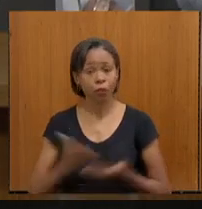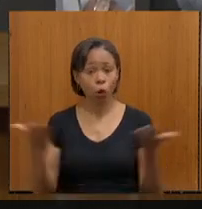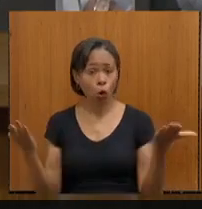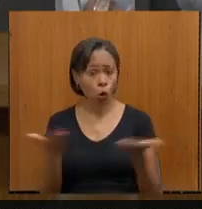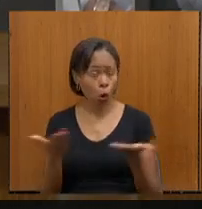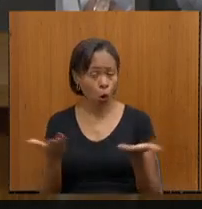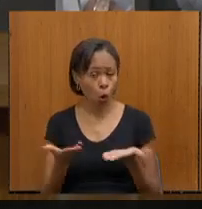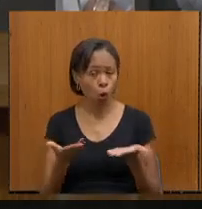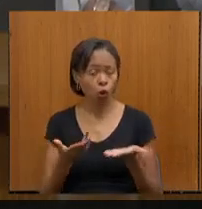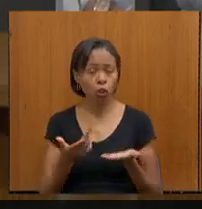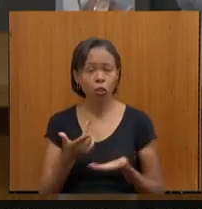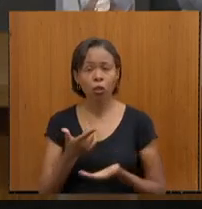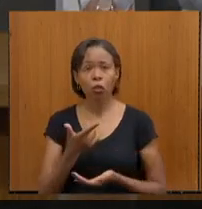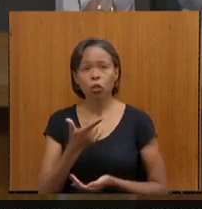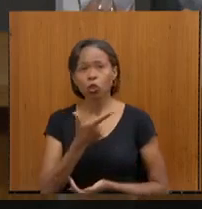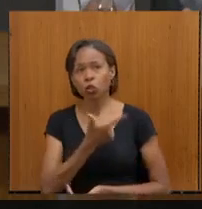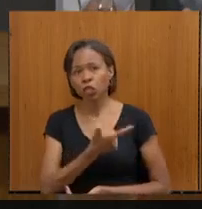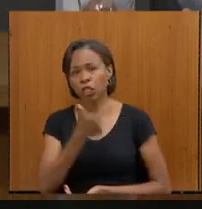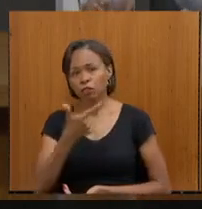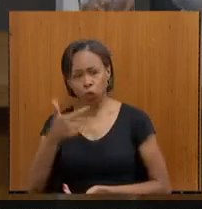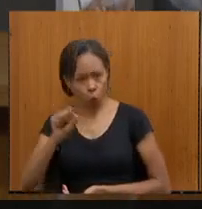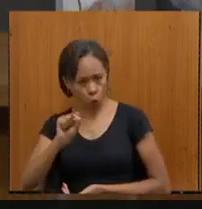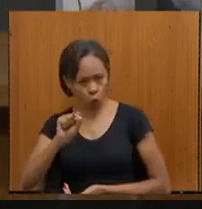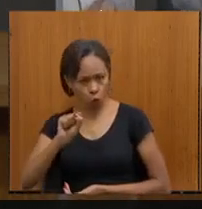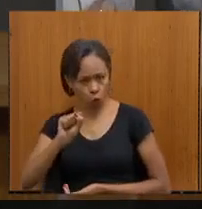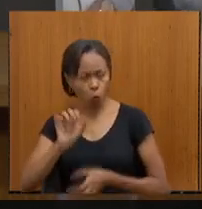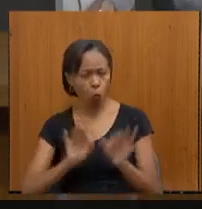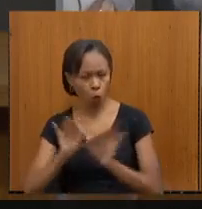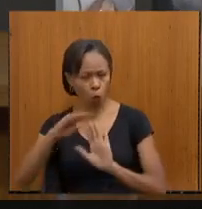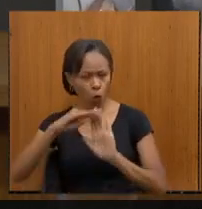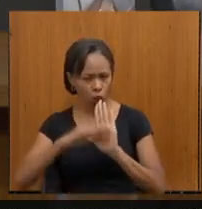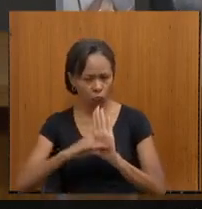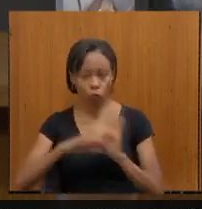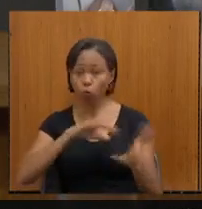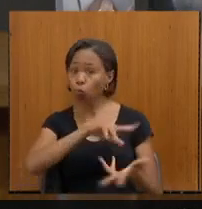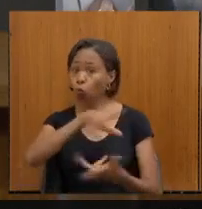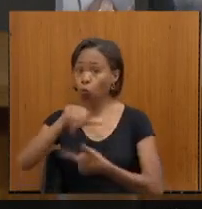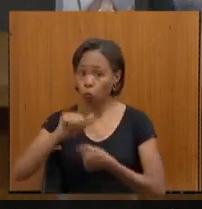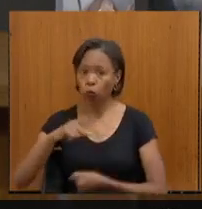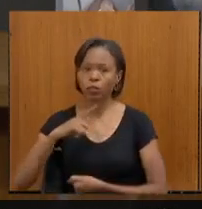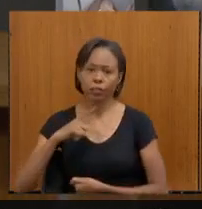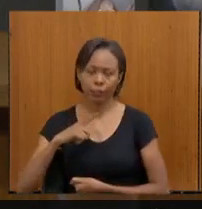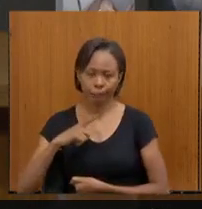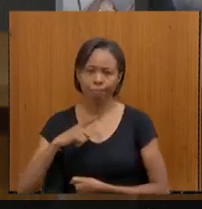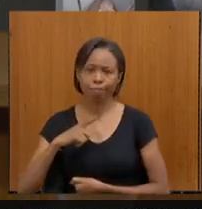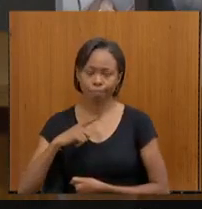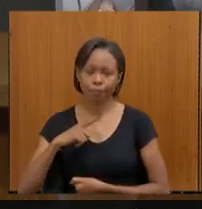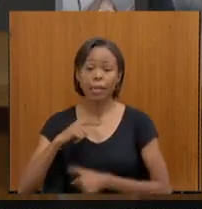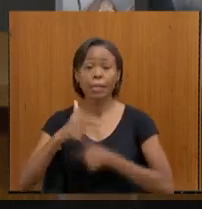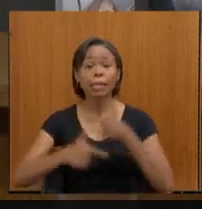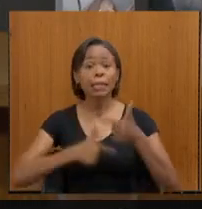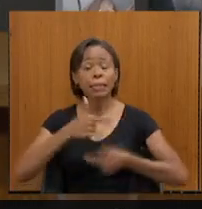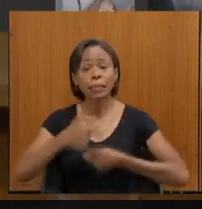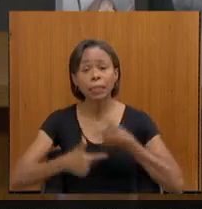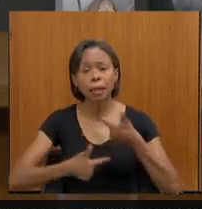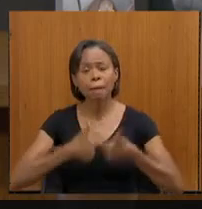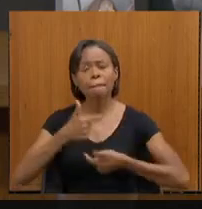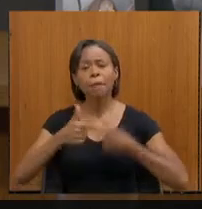existem mais de 228 projetos no mundo inteiro estão trabalhando em